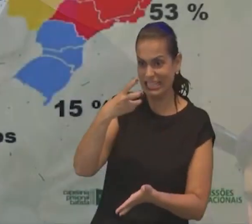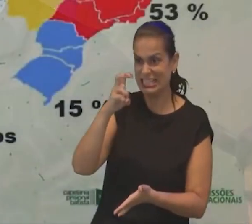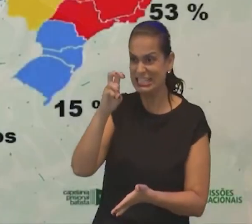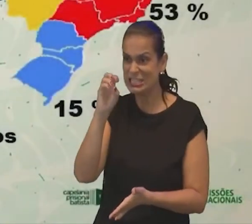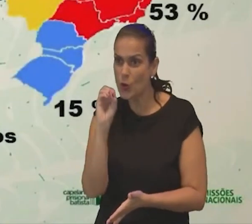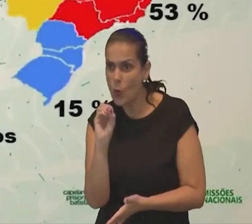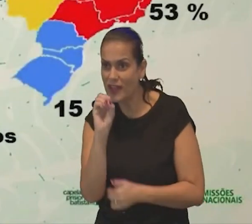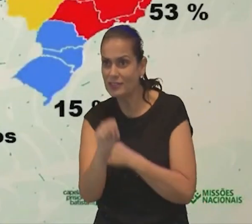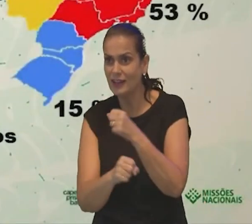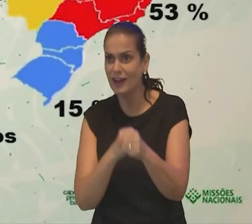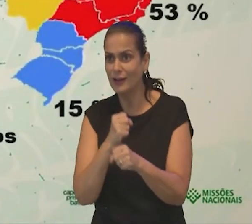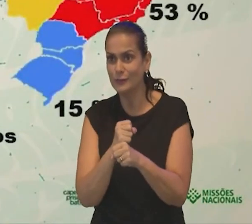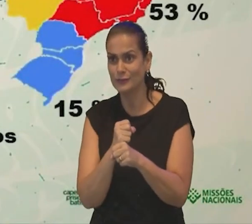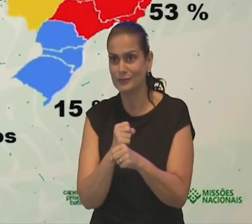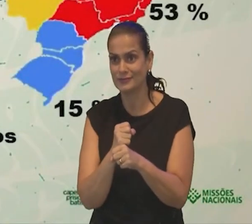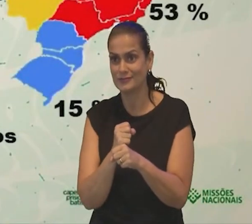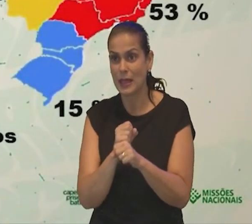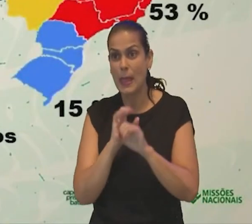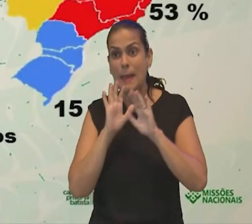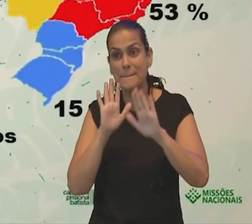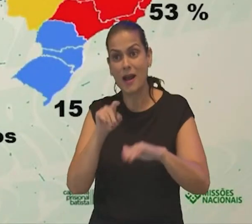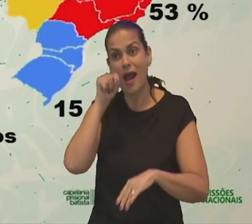vão estar soltos.